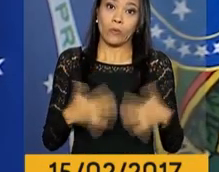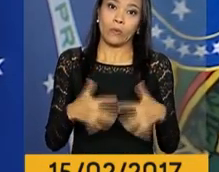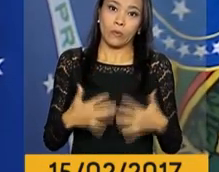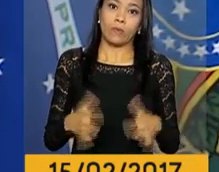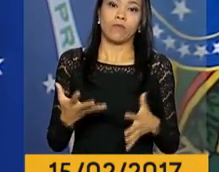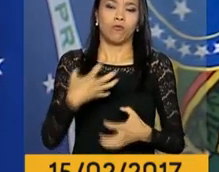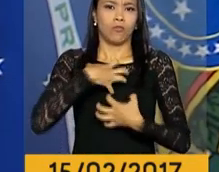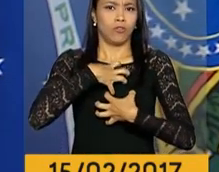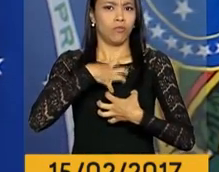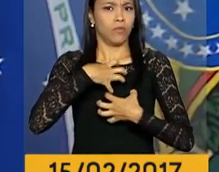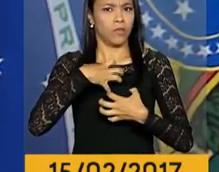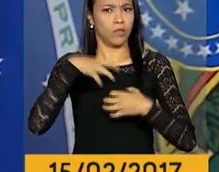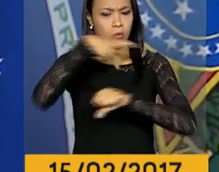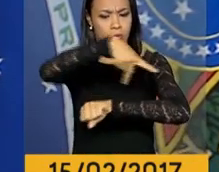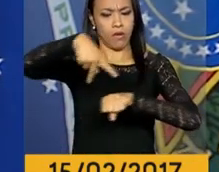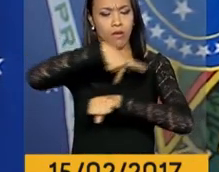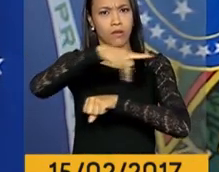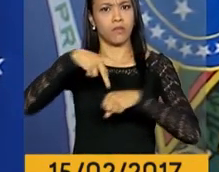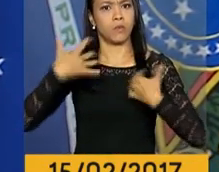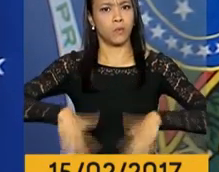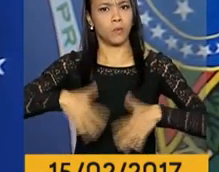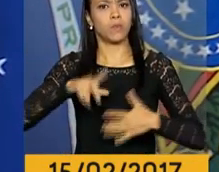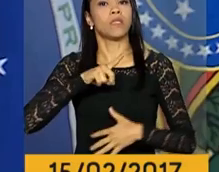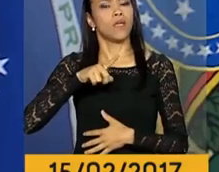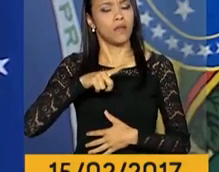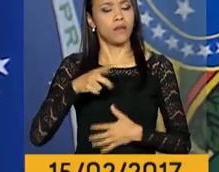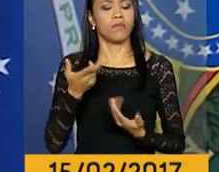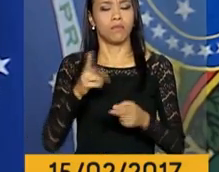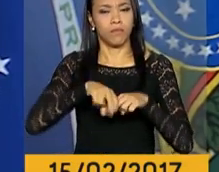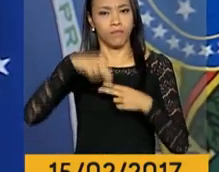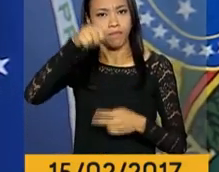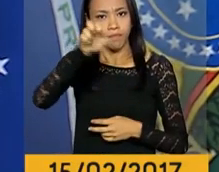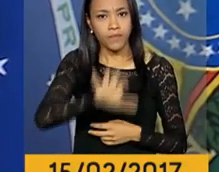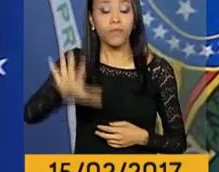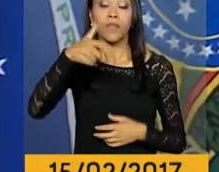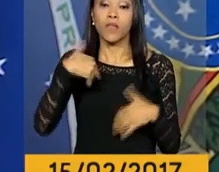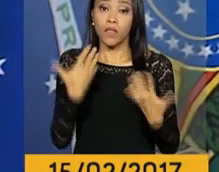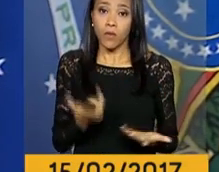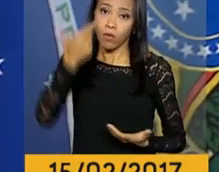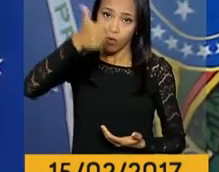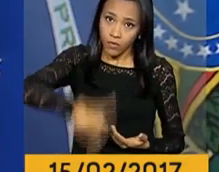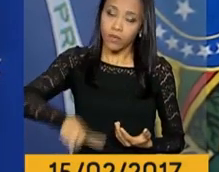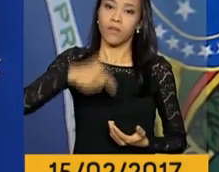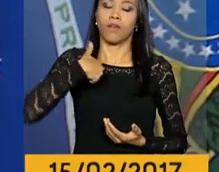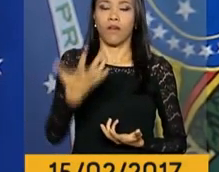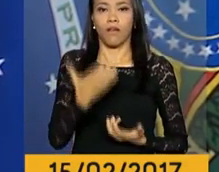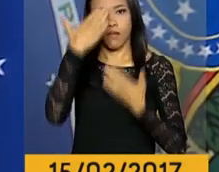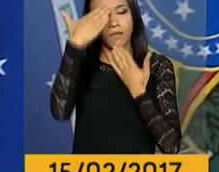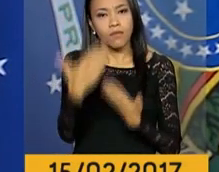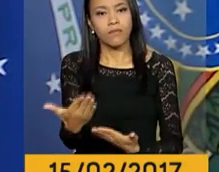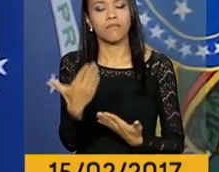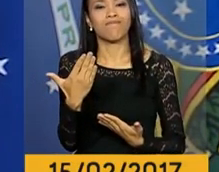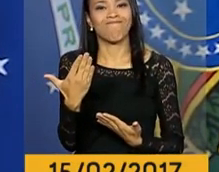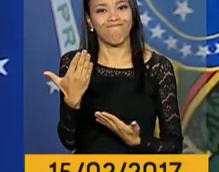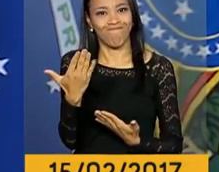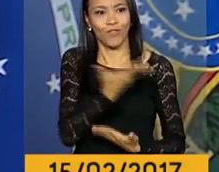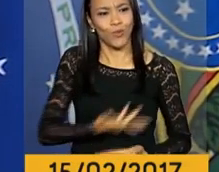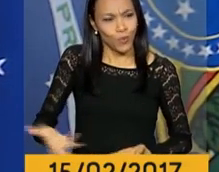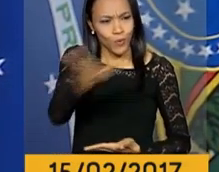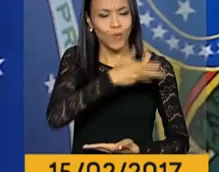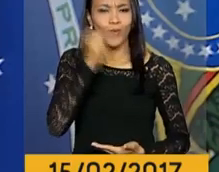patriótica muito grande em função do próprio Nordeste. Eu eu quero, portanto, mais uma vez agradecer a presença de todos os